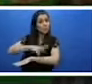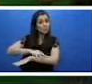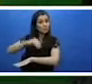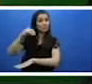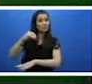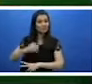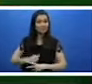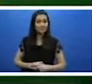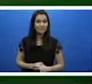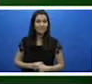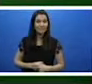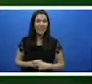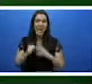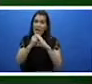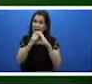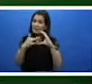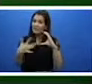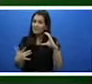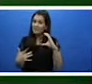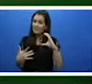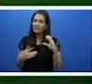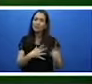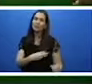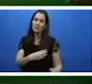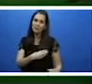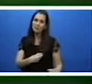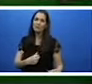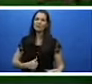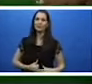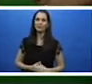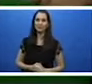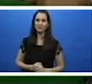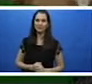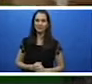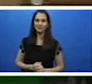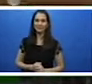característica exclusiva desses animais.